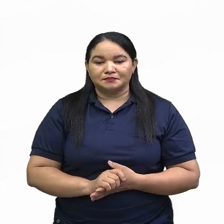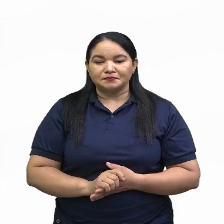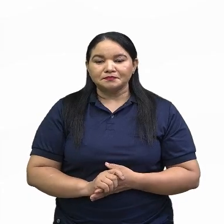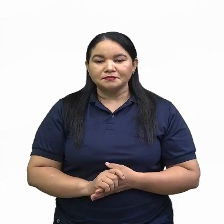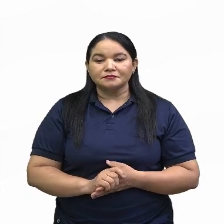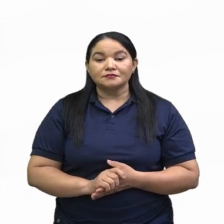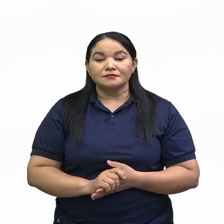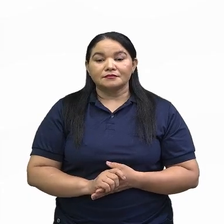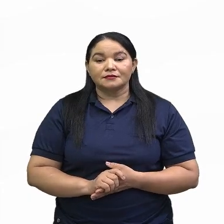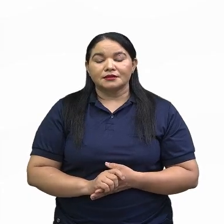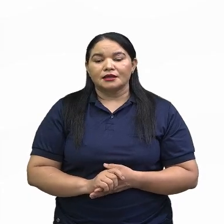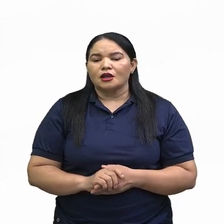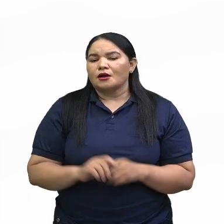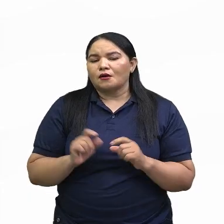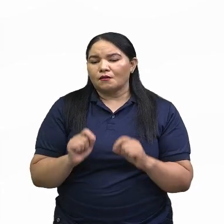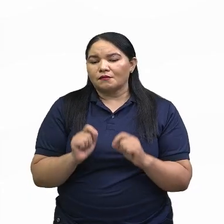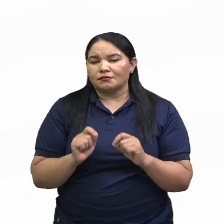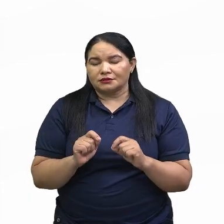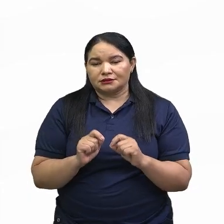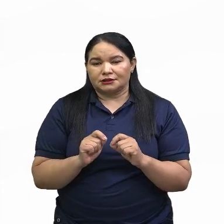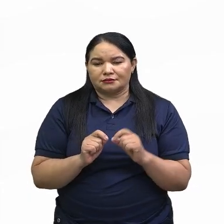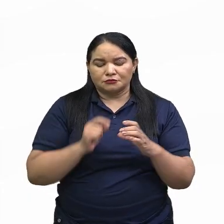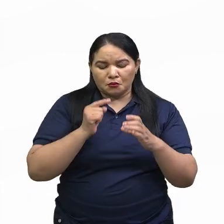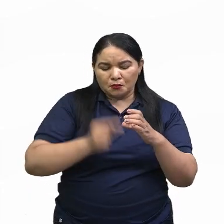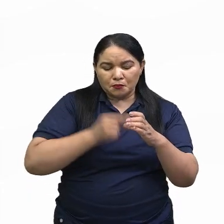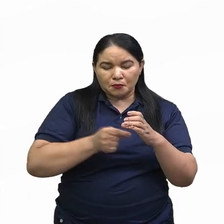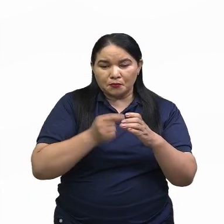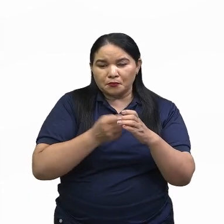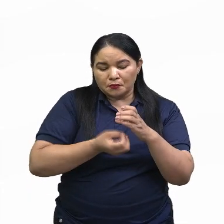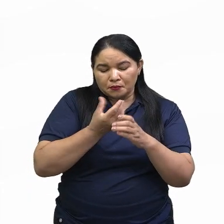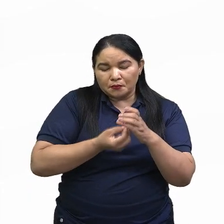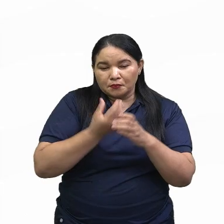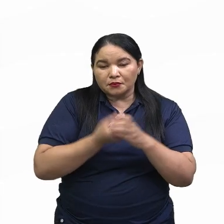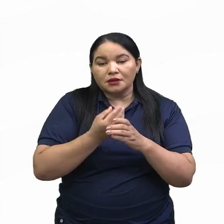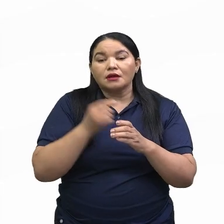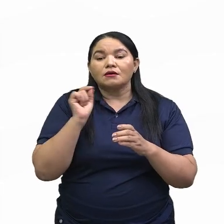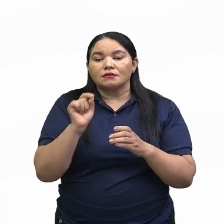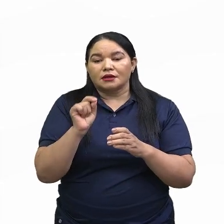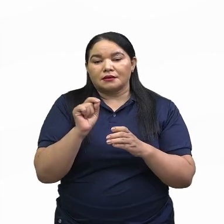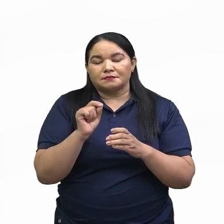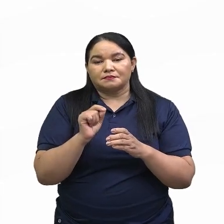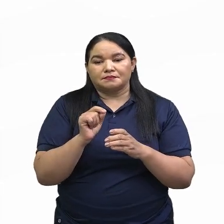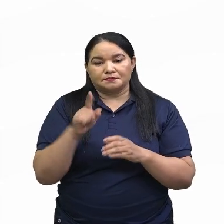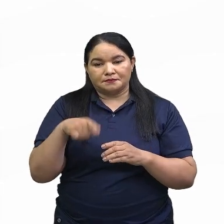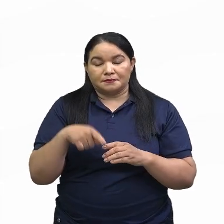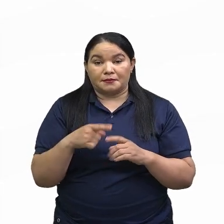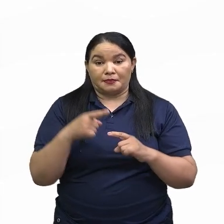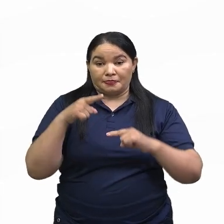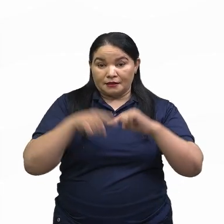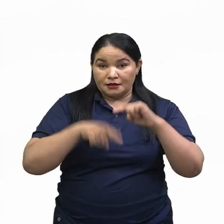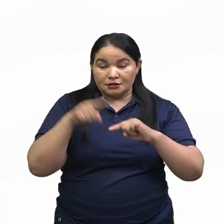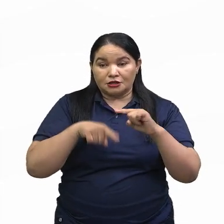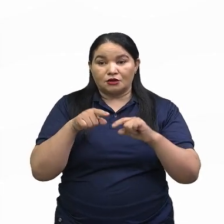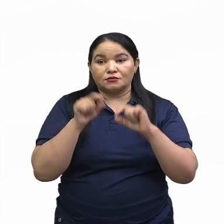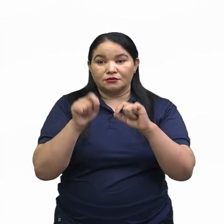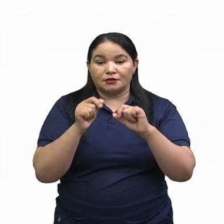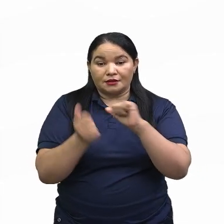elétrico. Mas o que são os geradores? Geradores são dispositivos que